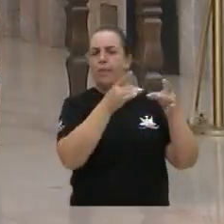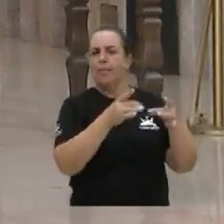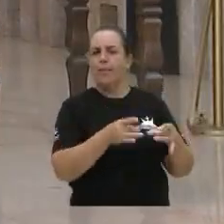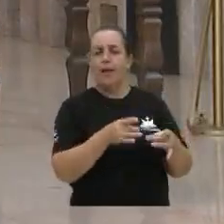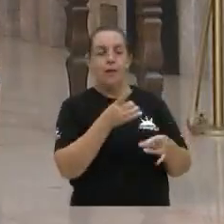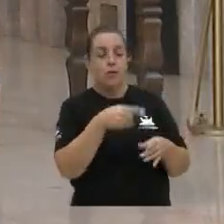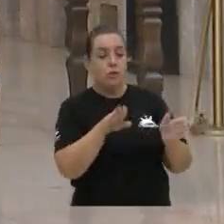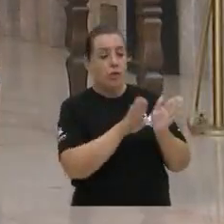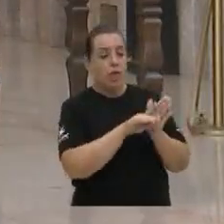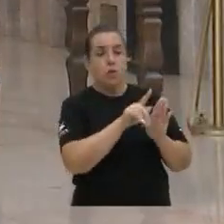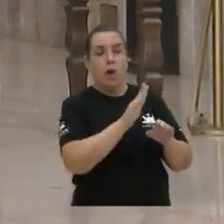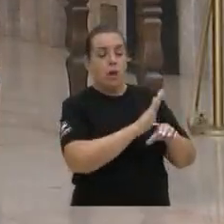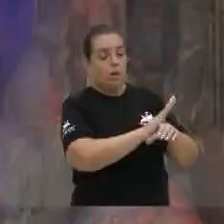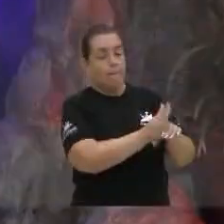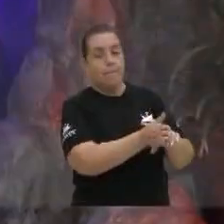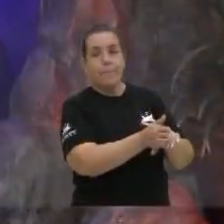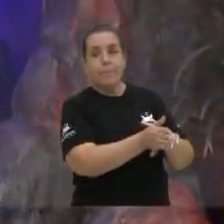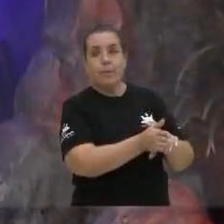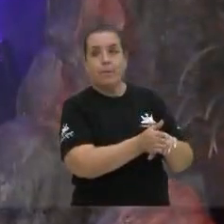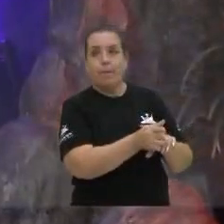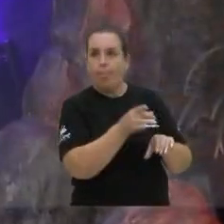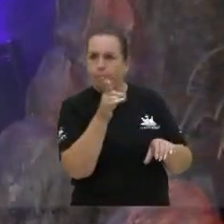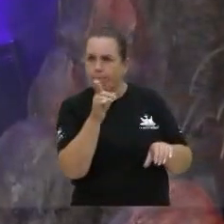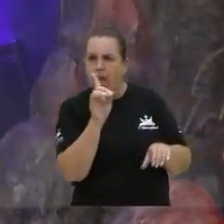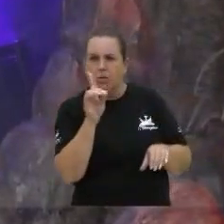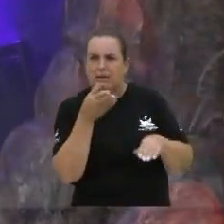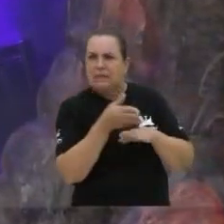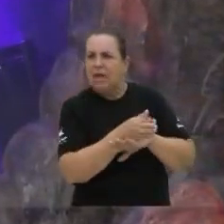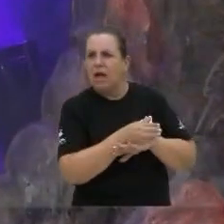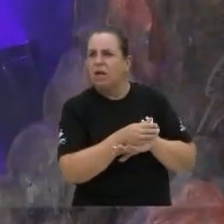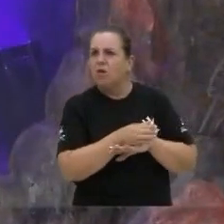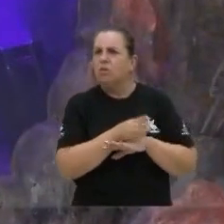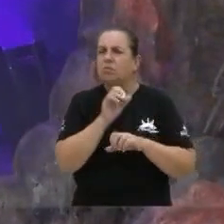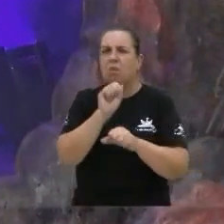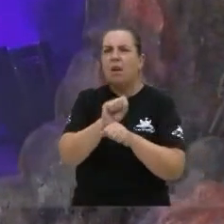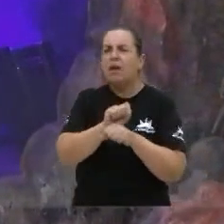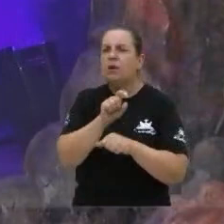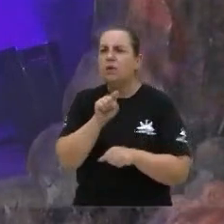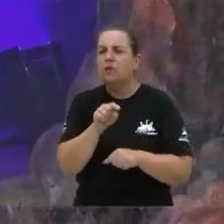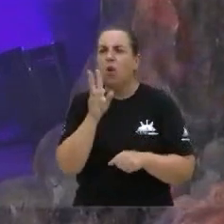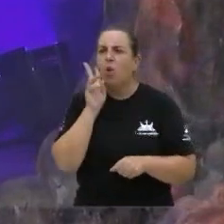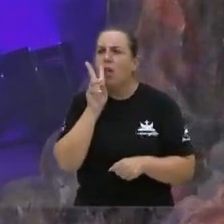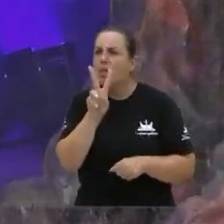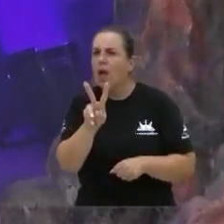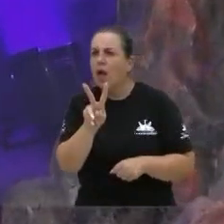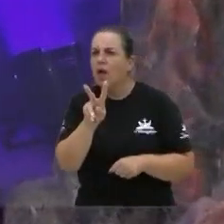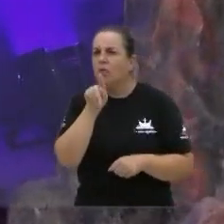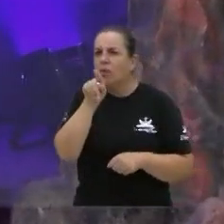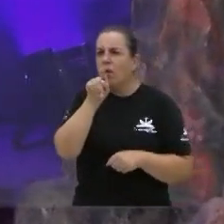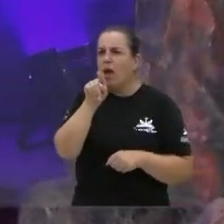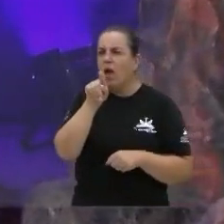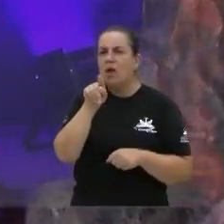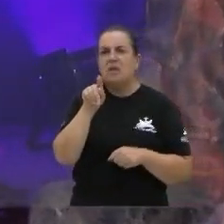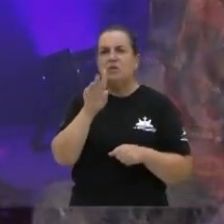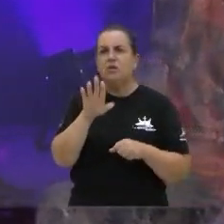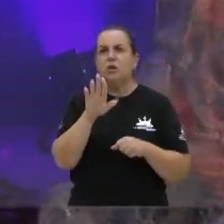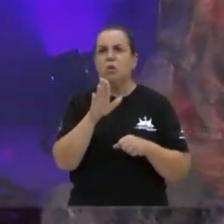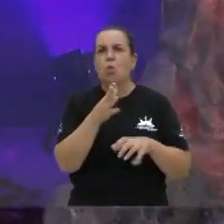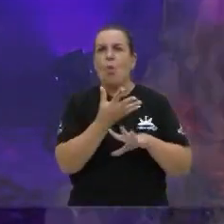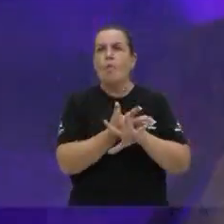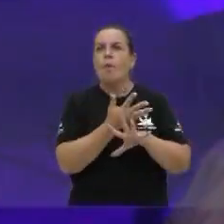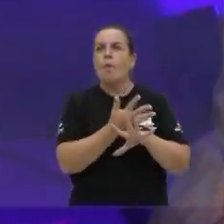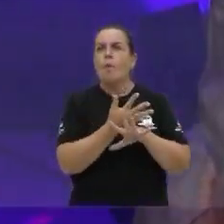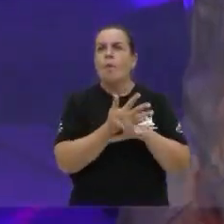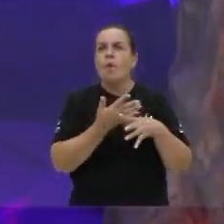na porta, não entraram. Quando olharam de fora e viram o sepulcro